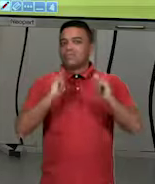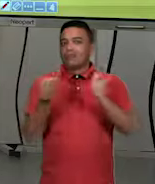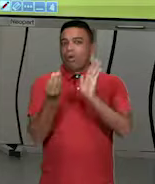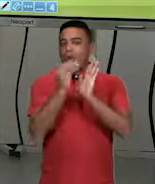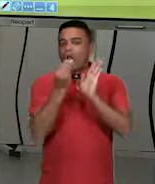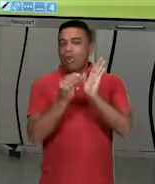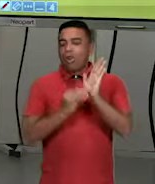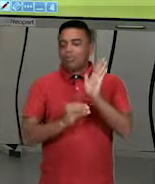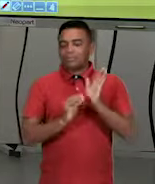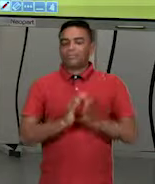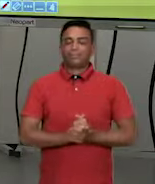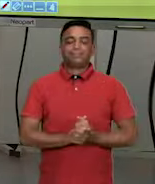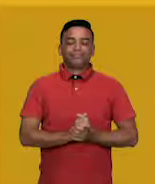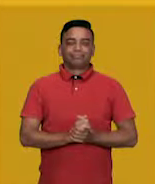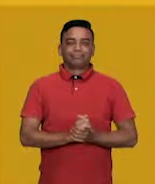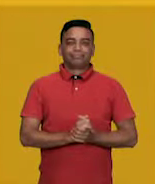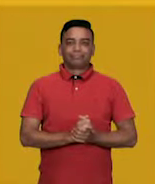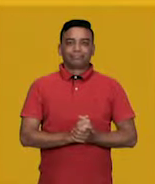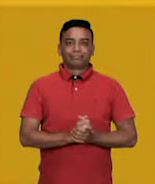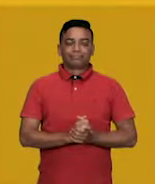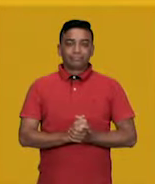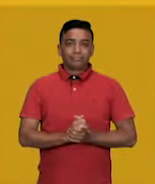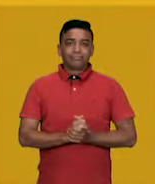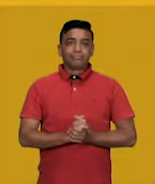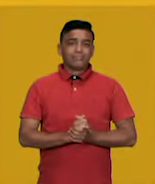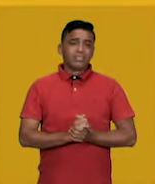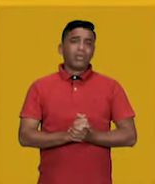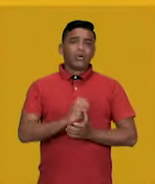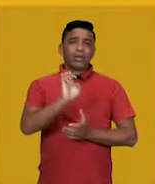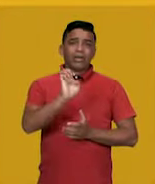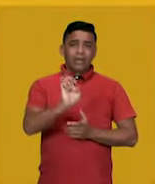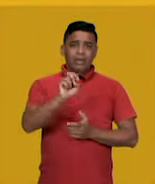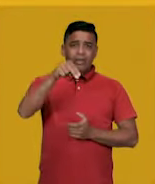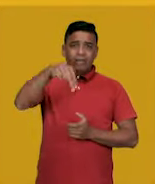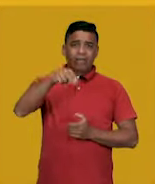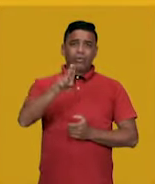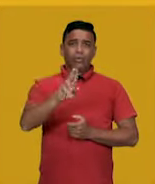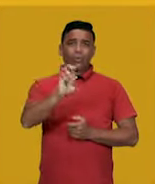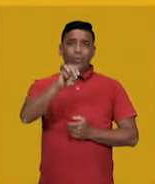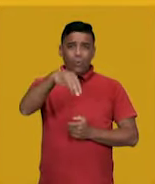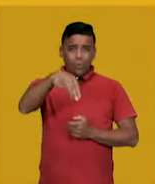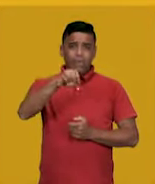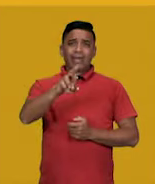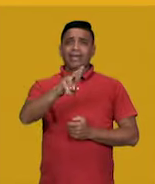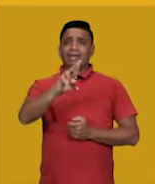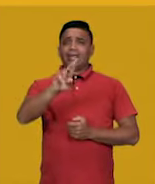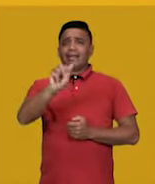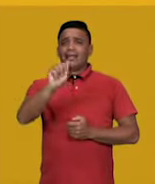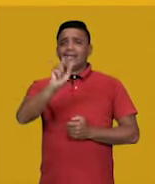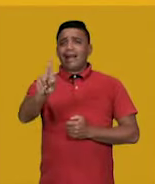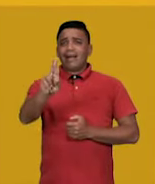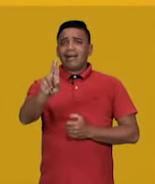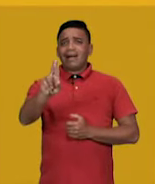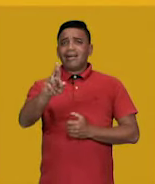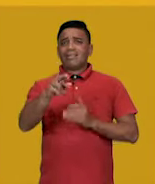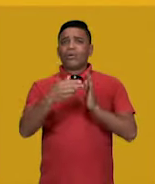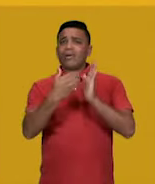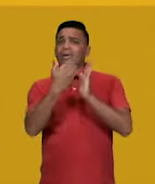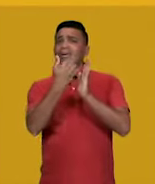Enumerar é fazer uma lista especificada uma relação metódica de